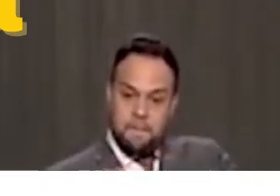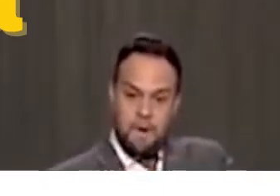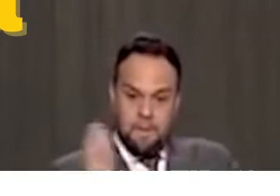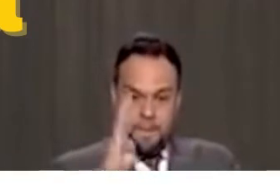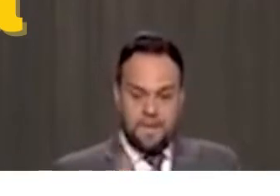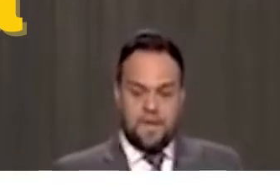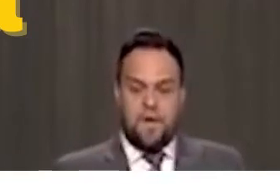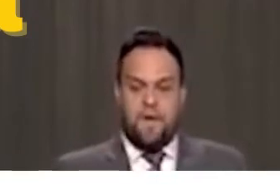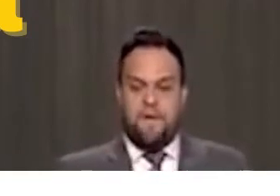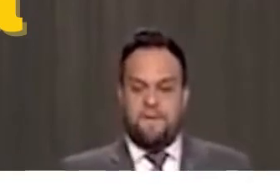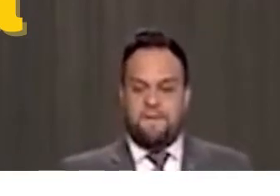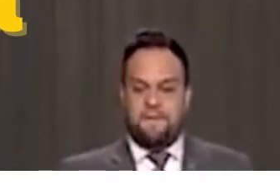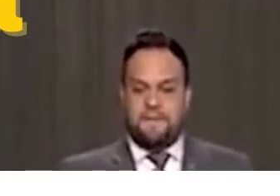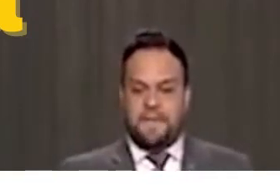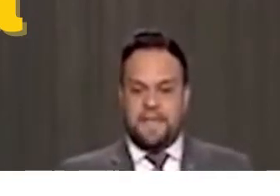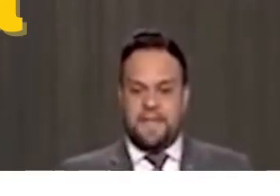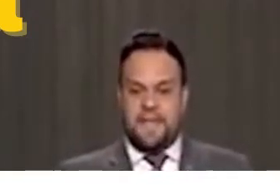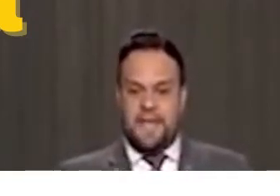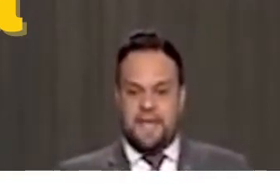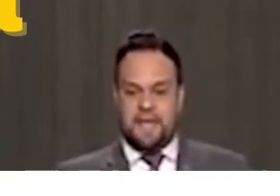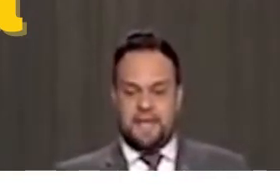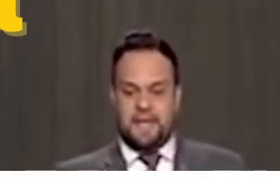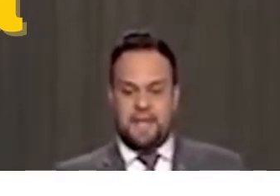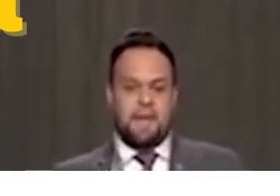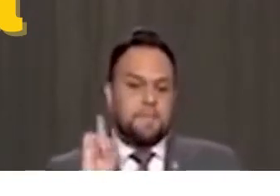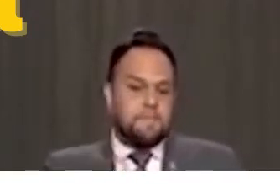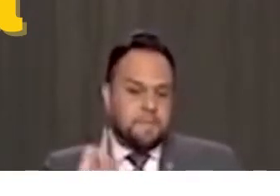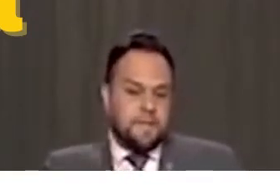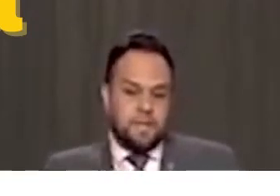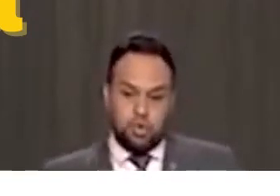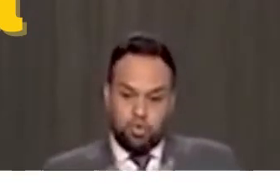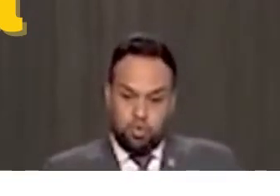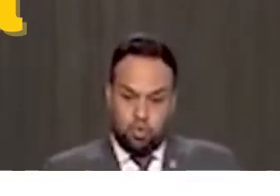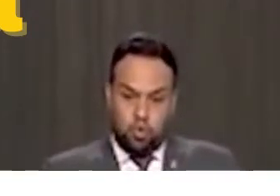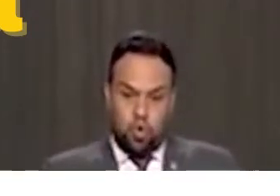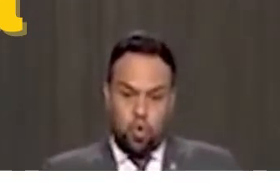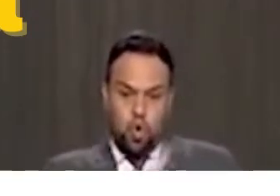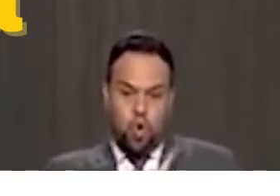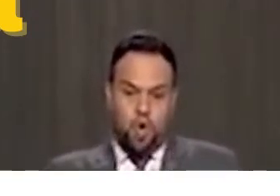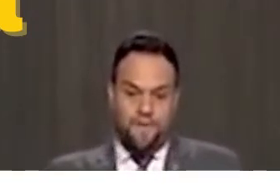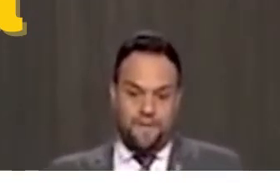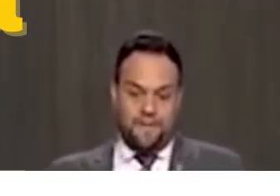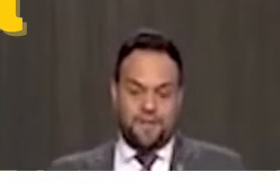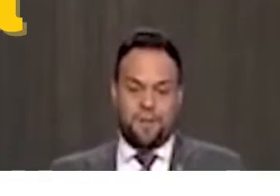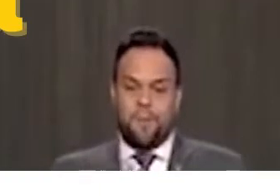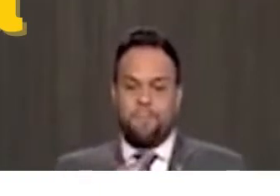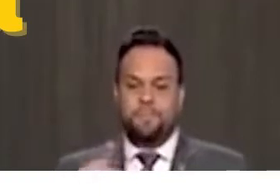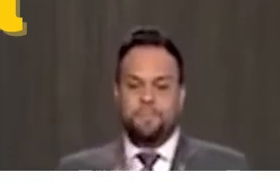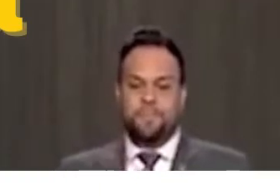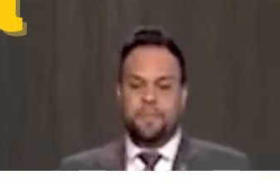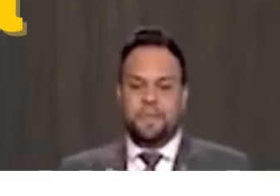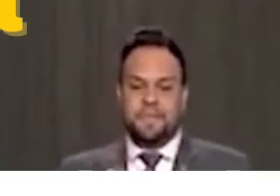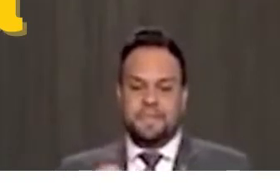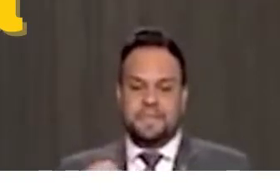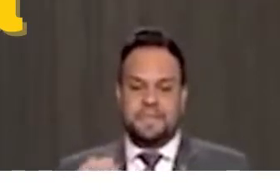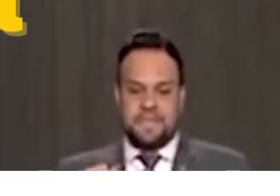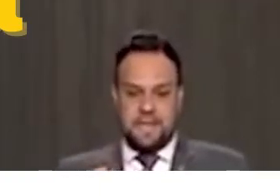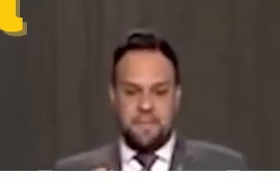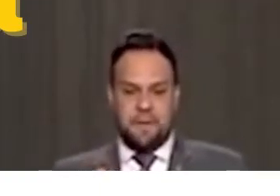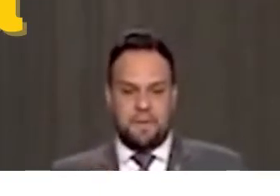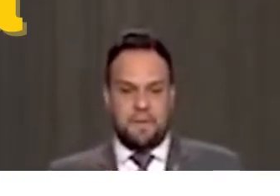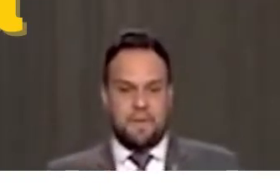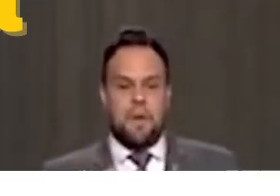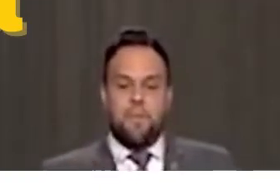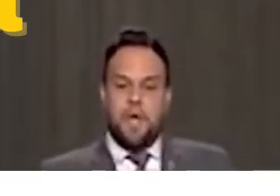Federação da Indústria de Minas Gerais, juntamente com o governador Zema, o qual felicito agora por ter congelado,